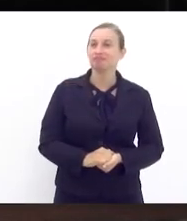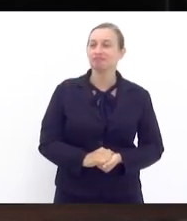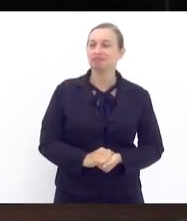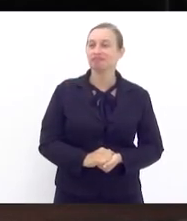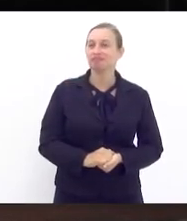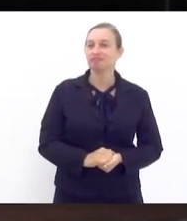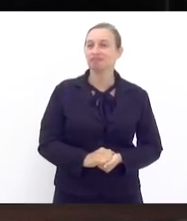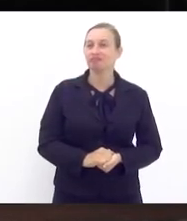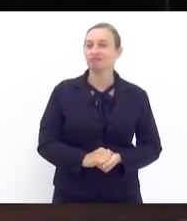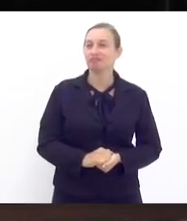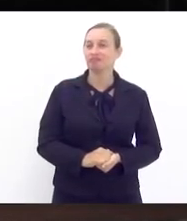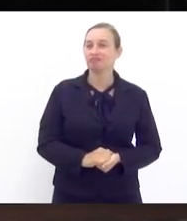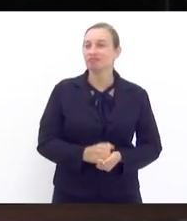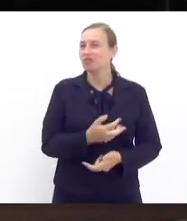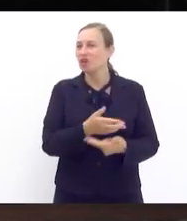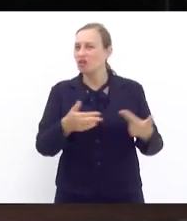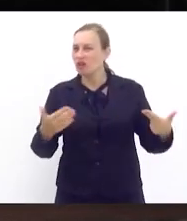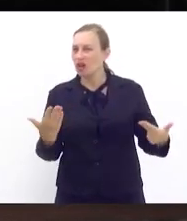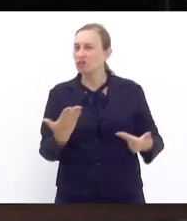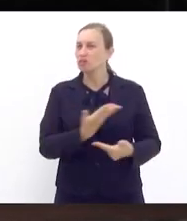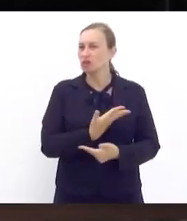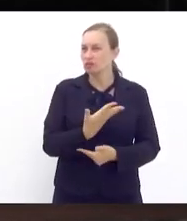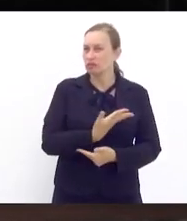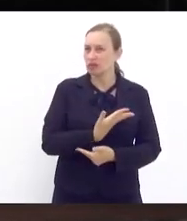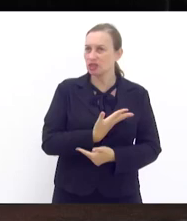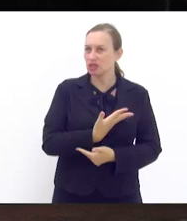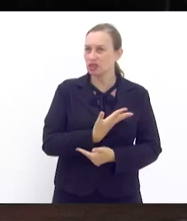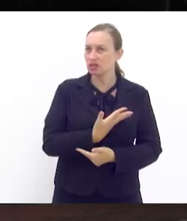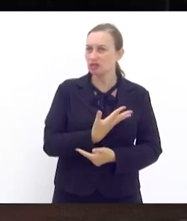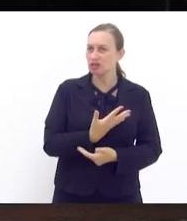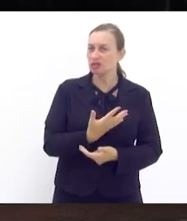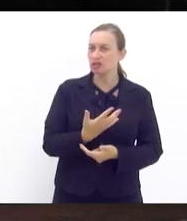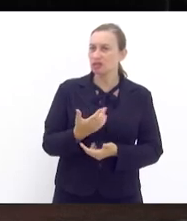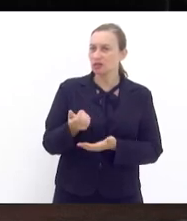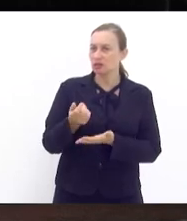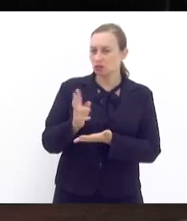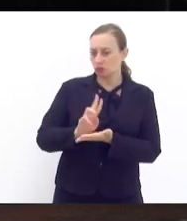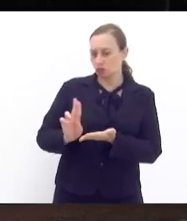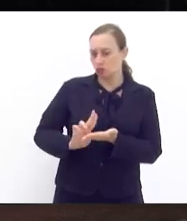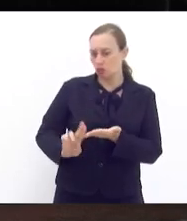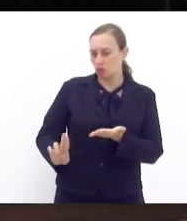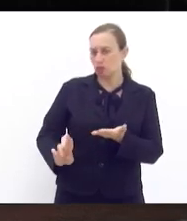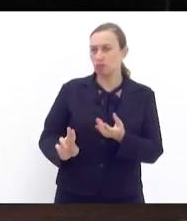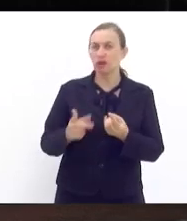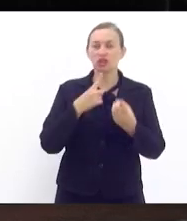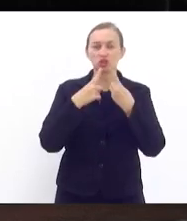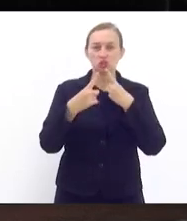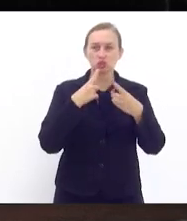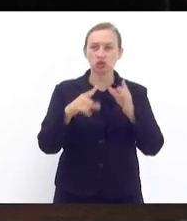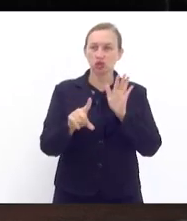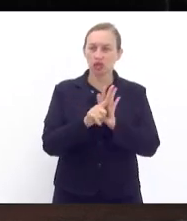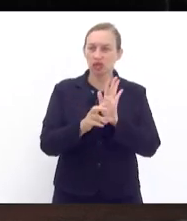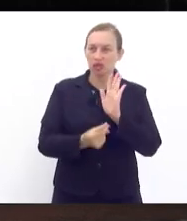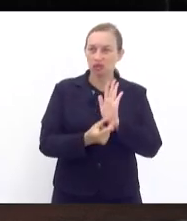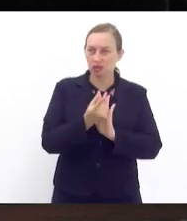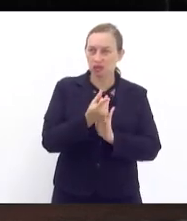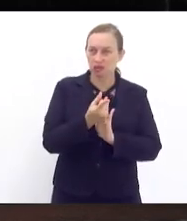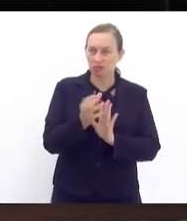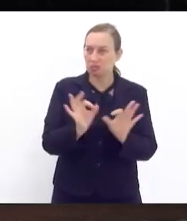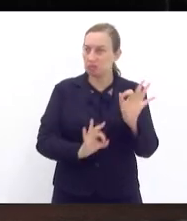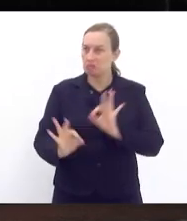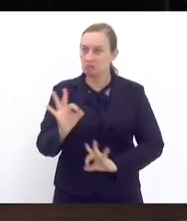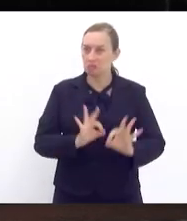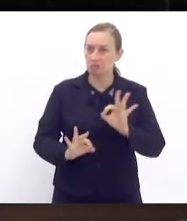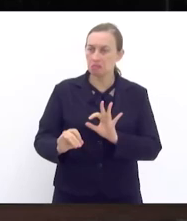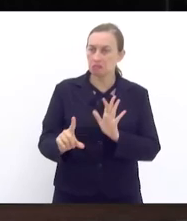o número expressivo de companheiros que se inscreveram para discutir exatamente as diretrizes para a elaboração